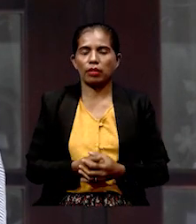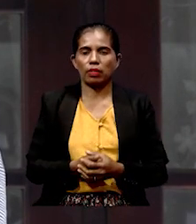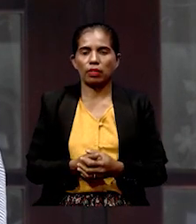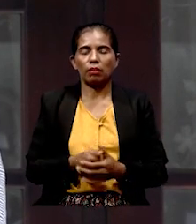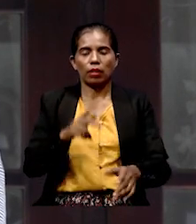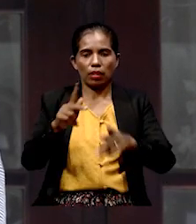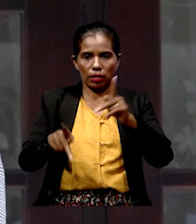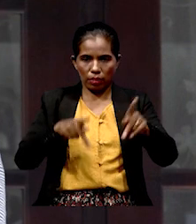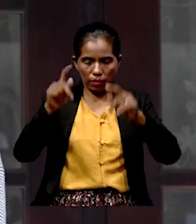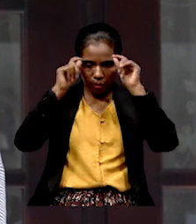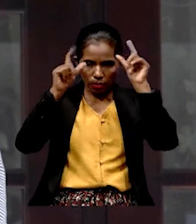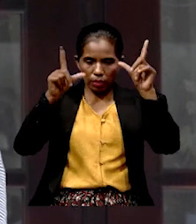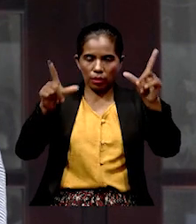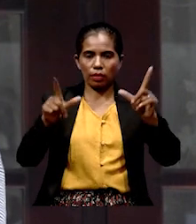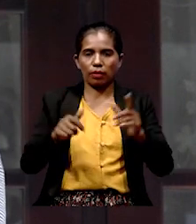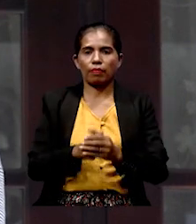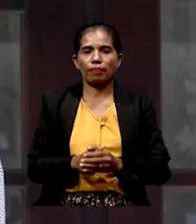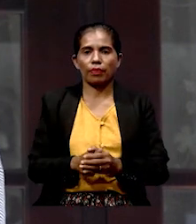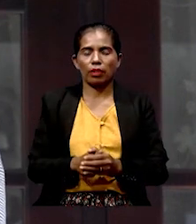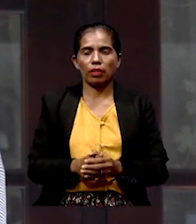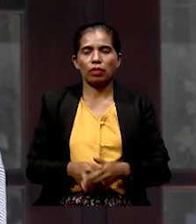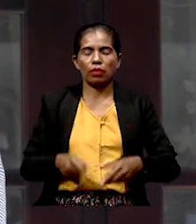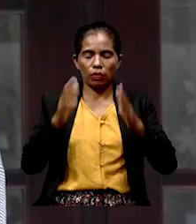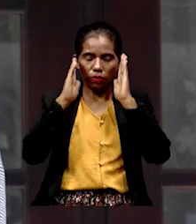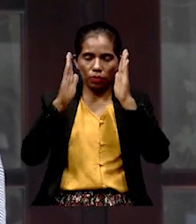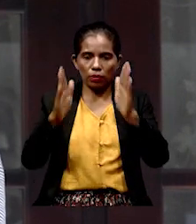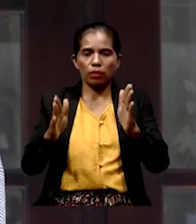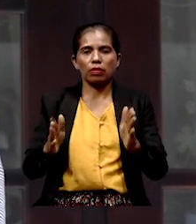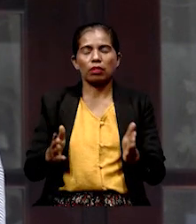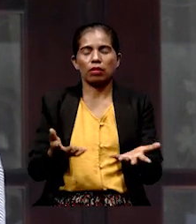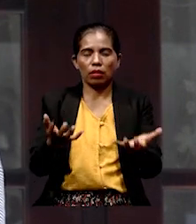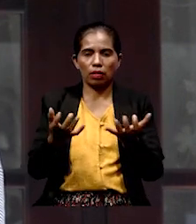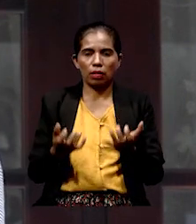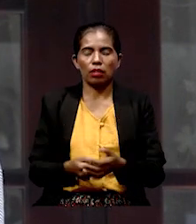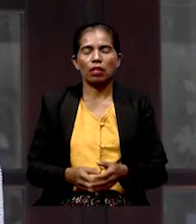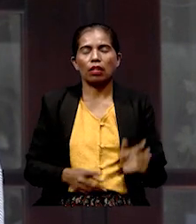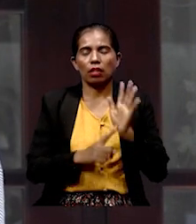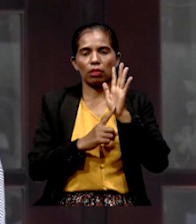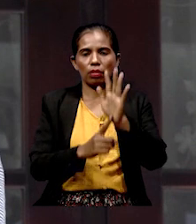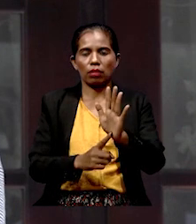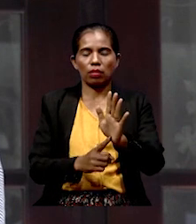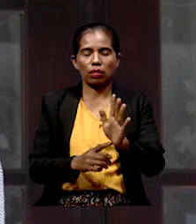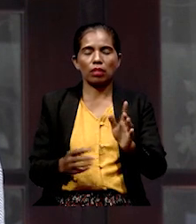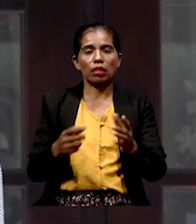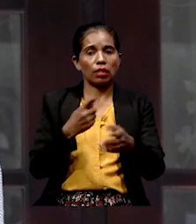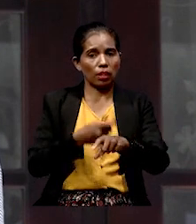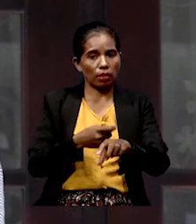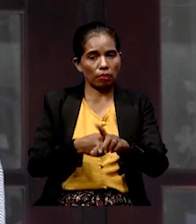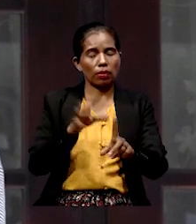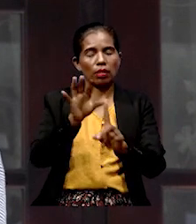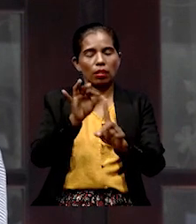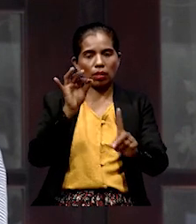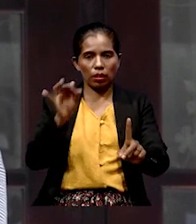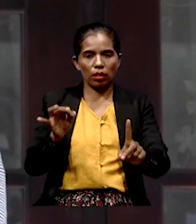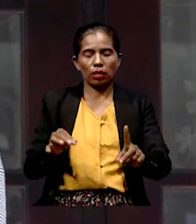povo timorense pela serenidade, o civismo que demonstrou durante as eleições e também